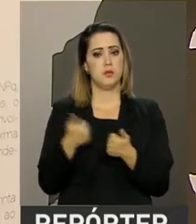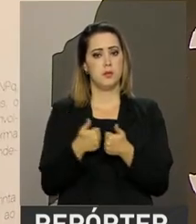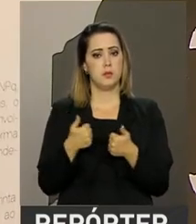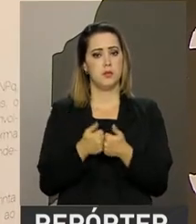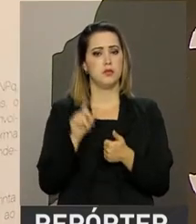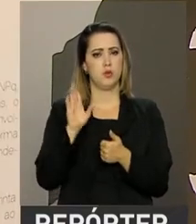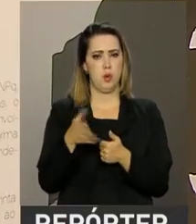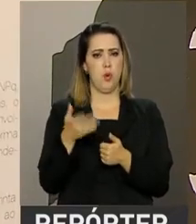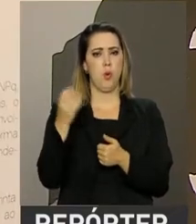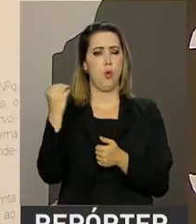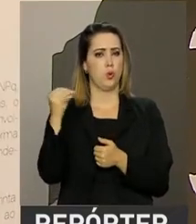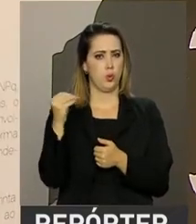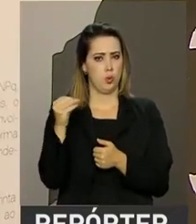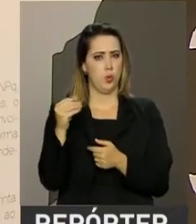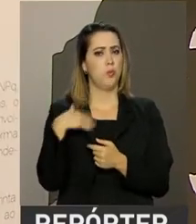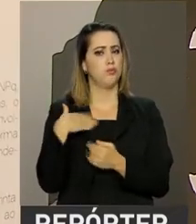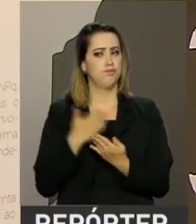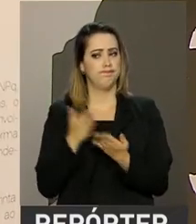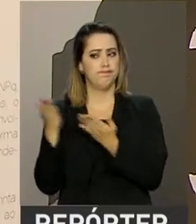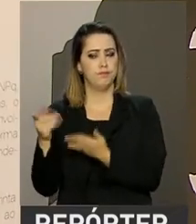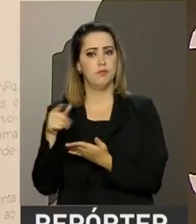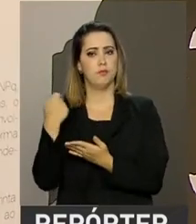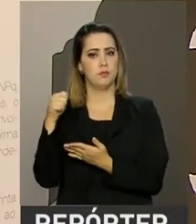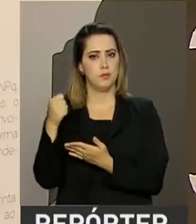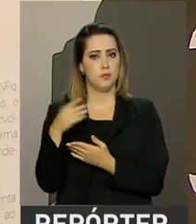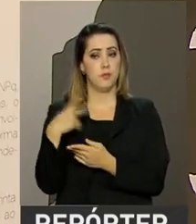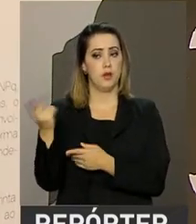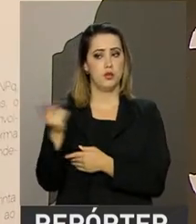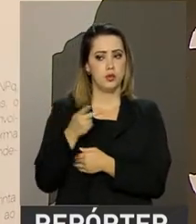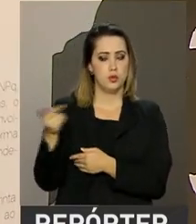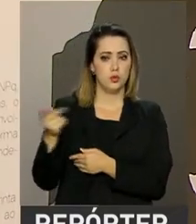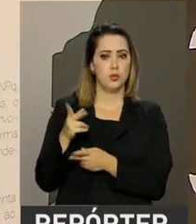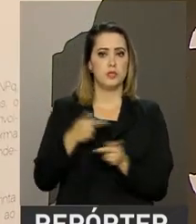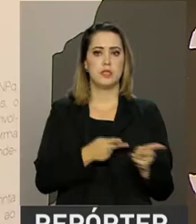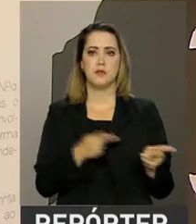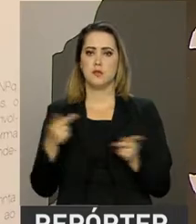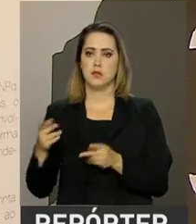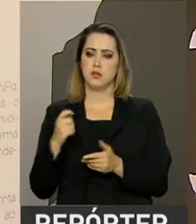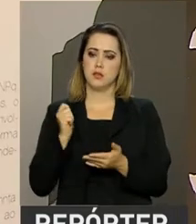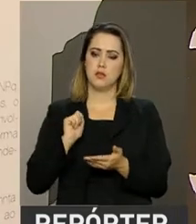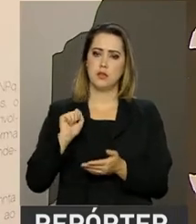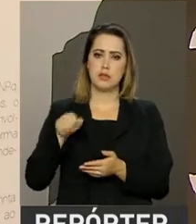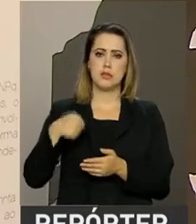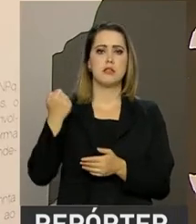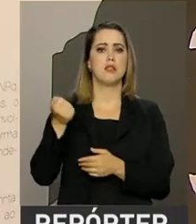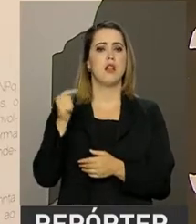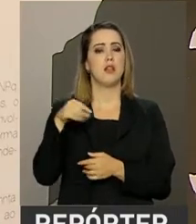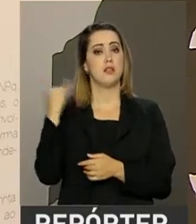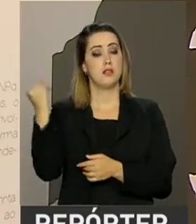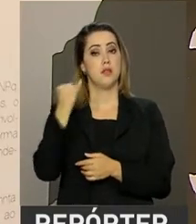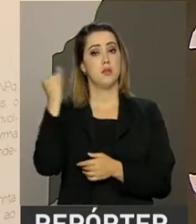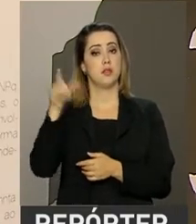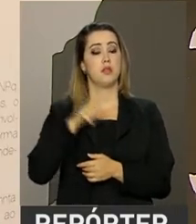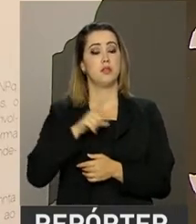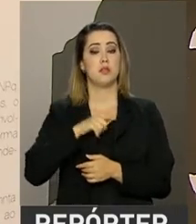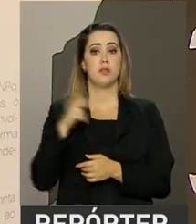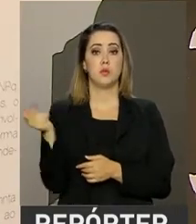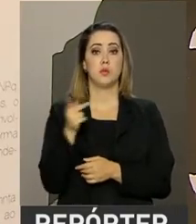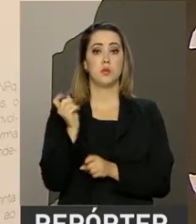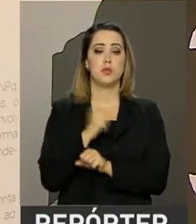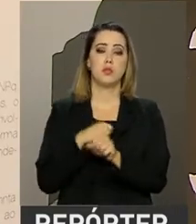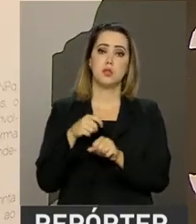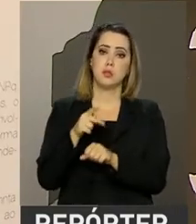possivelmente no mês de outubro ainda para que a gente possa com as duas visitas da sinalização da importância que tem para os dois